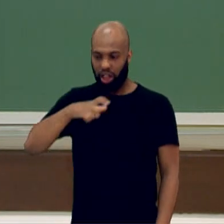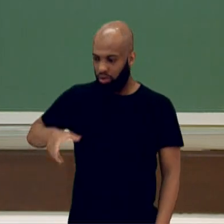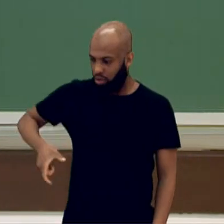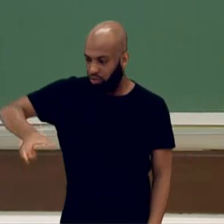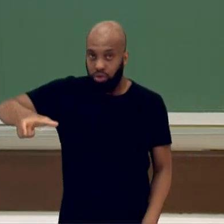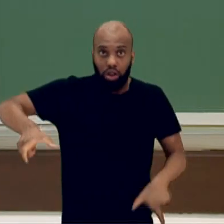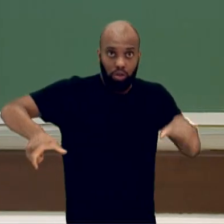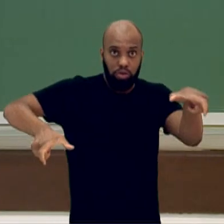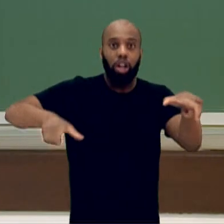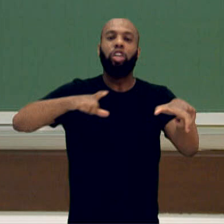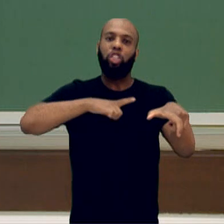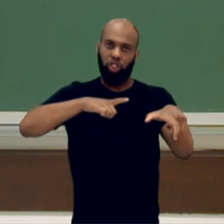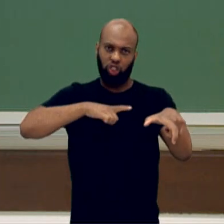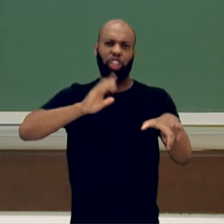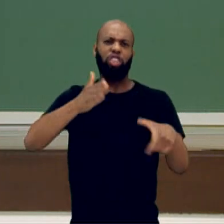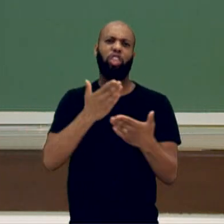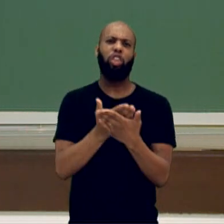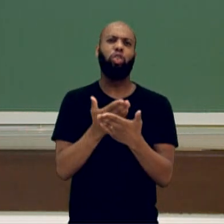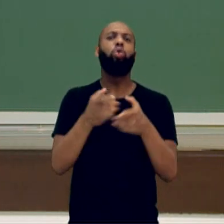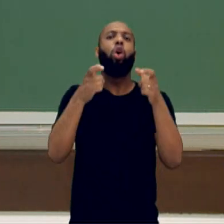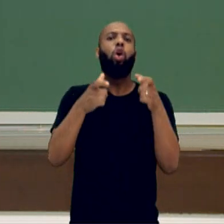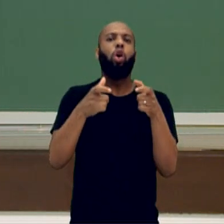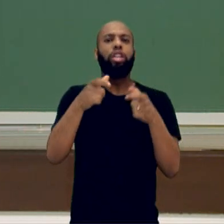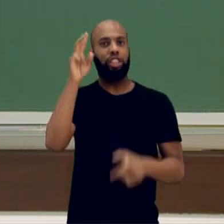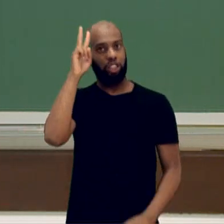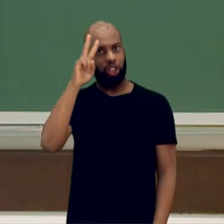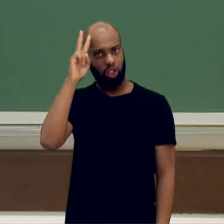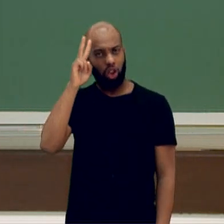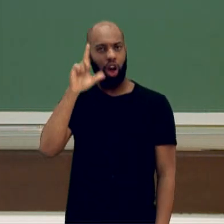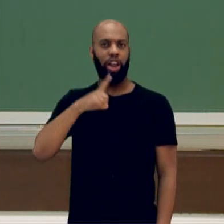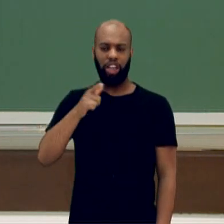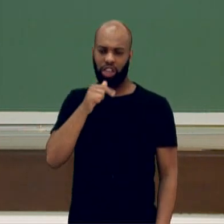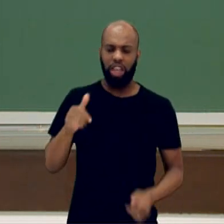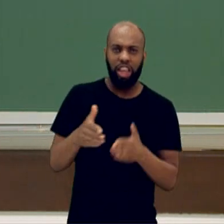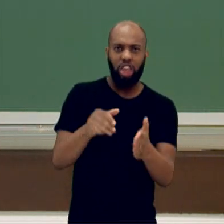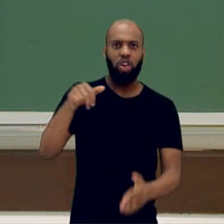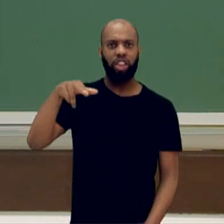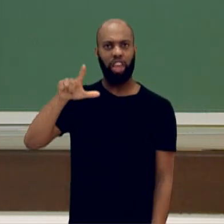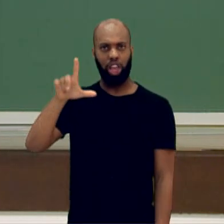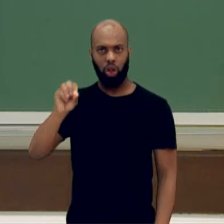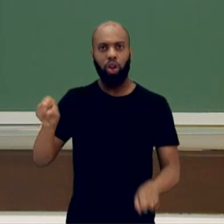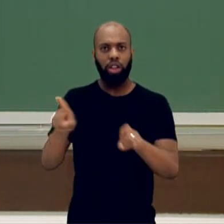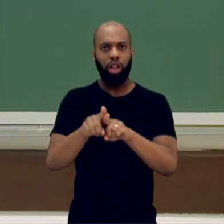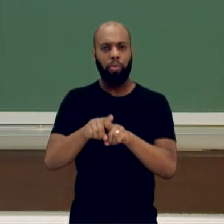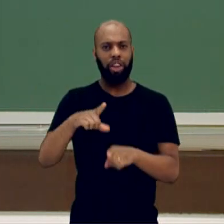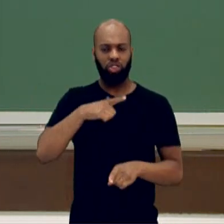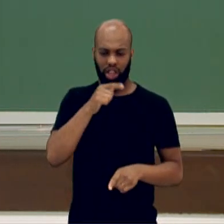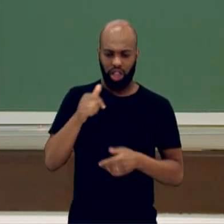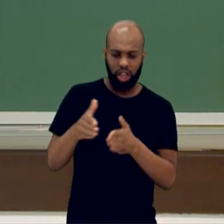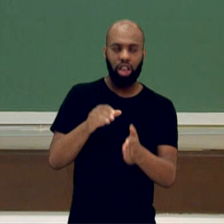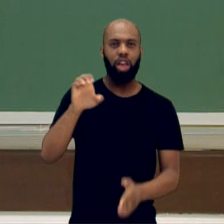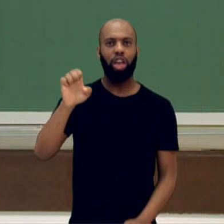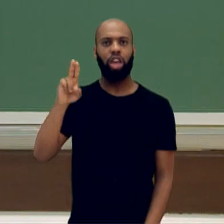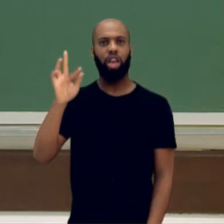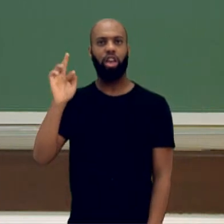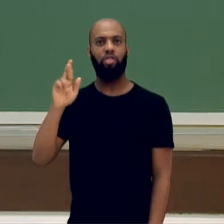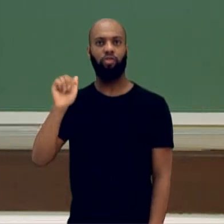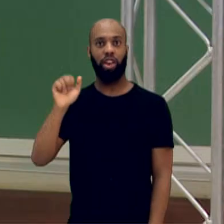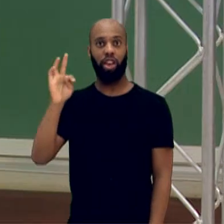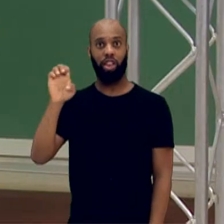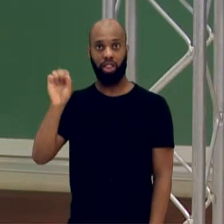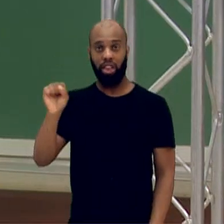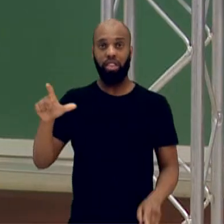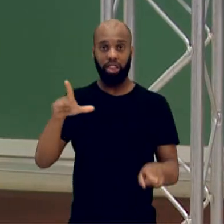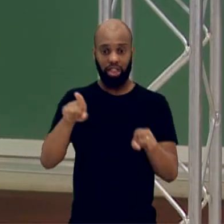vocês estudam lá em história, já é de conhecimento de vocês, onde surgem essas primeiras concentrações ali, que depois